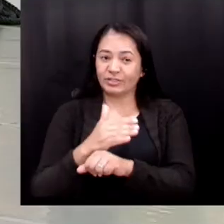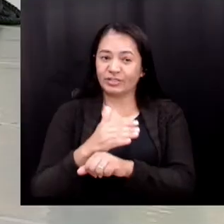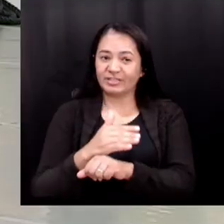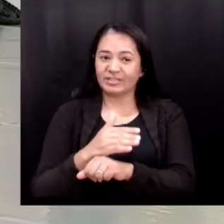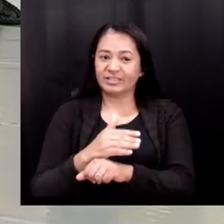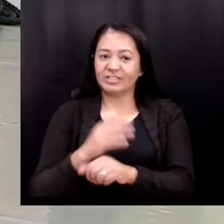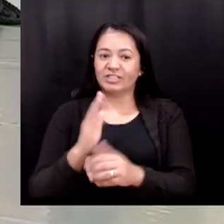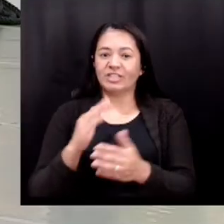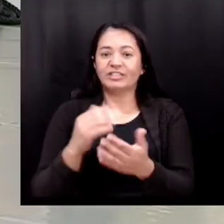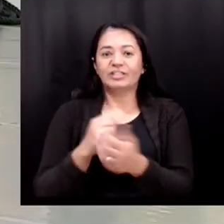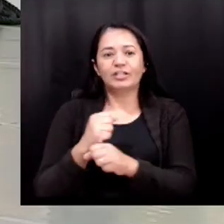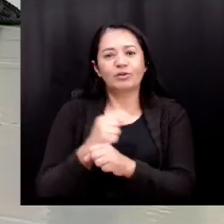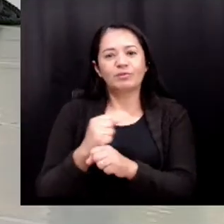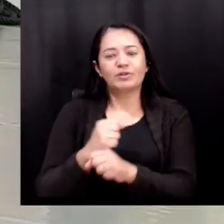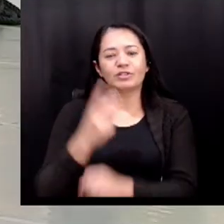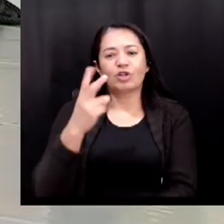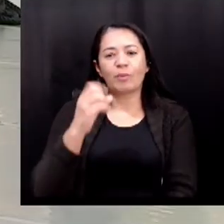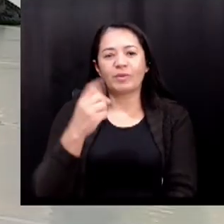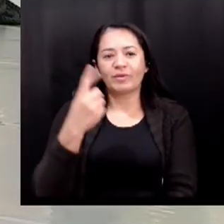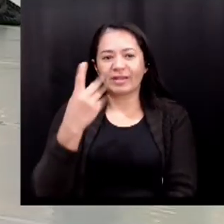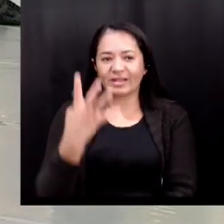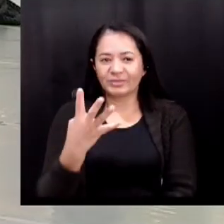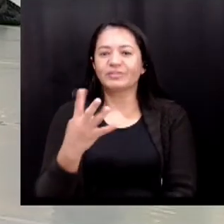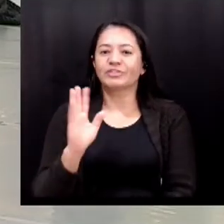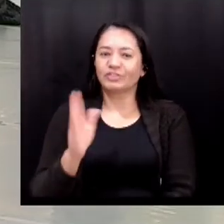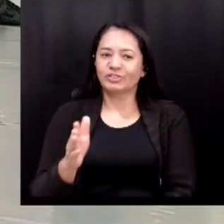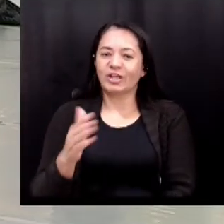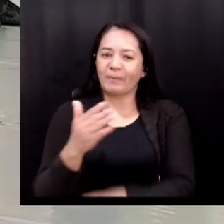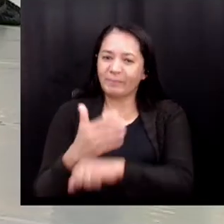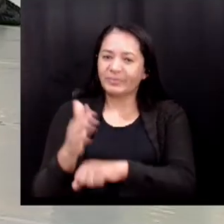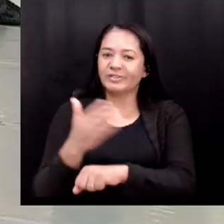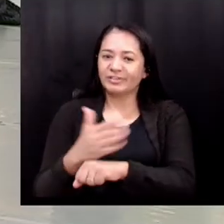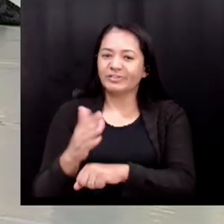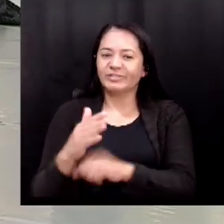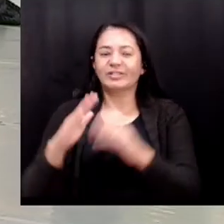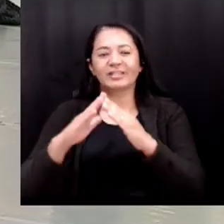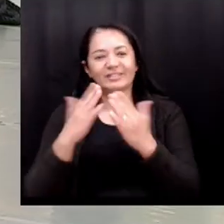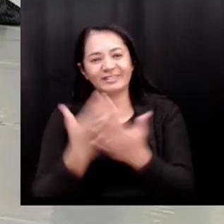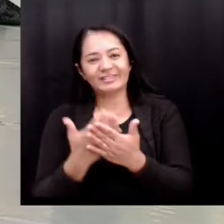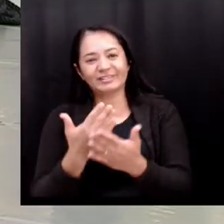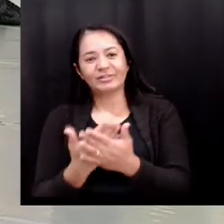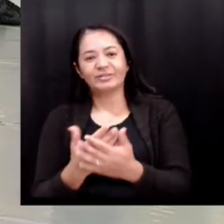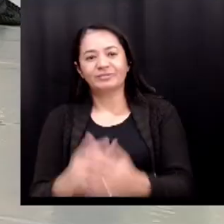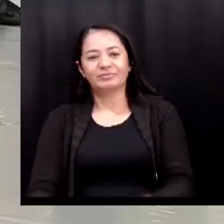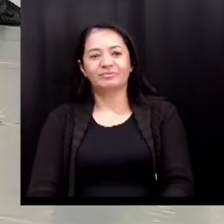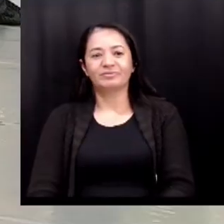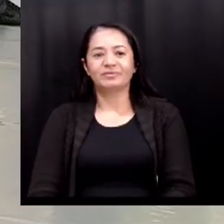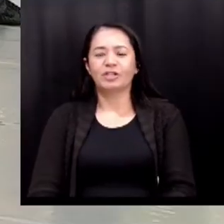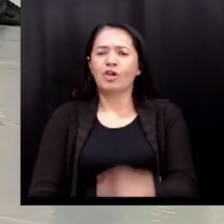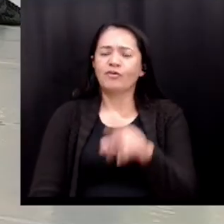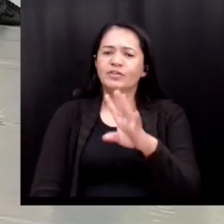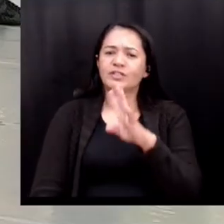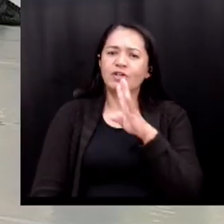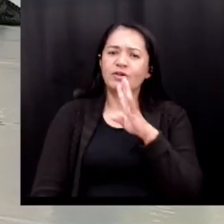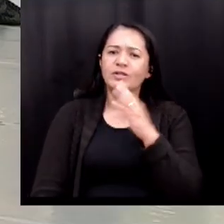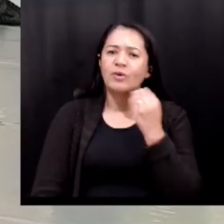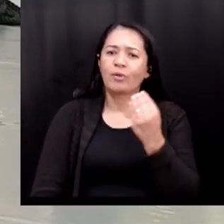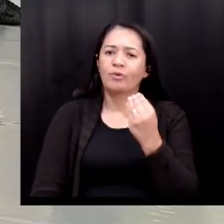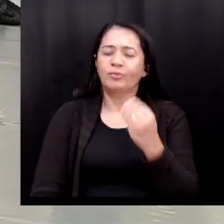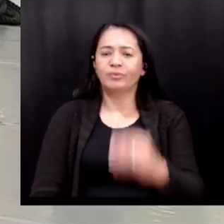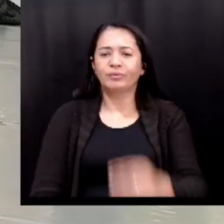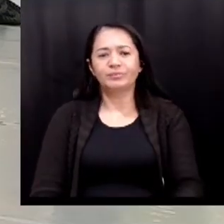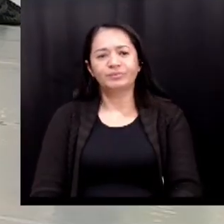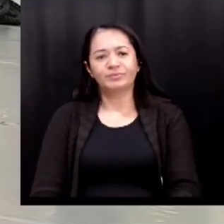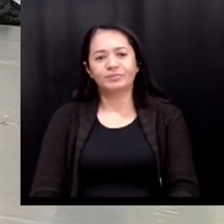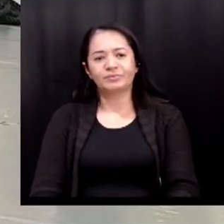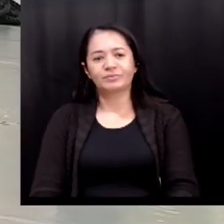já na escola, desde sempre. Como você conheceu o ninjutsu? Então, em 2014 eu queria fazer uma arte marcial,